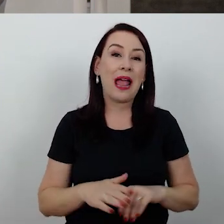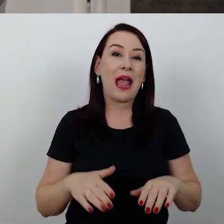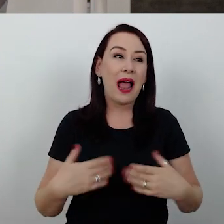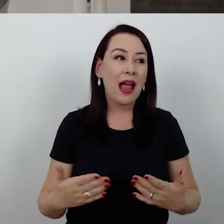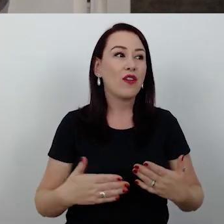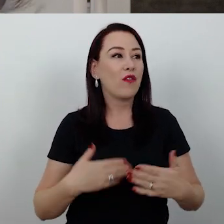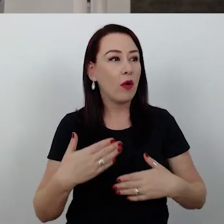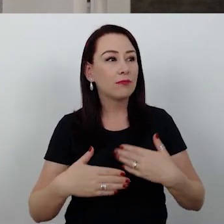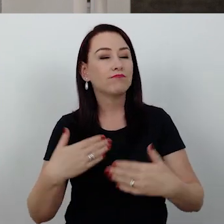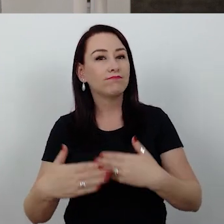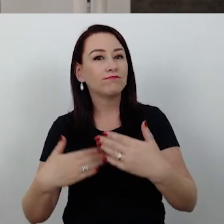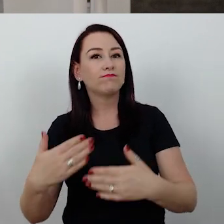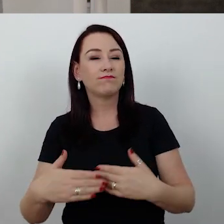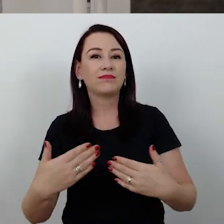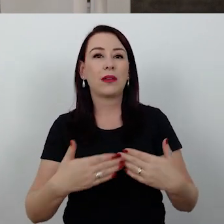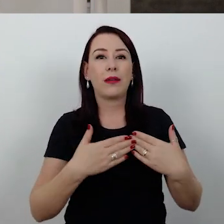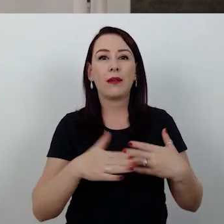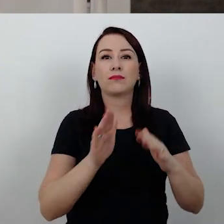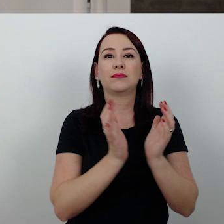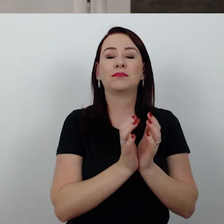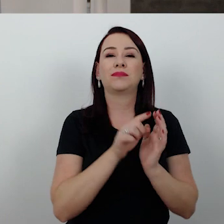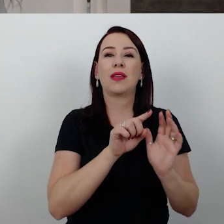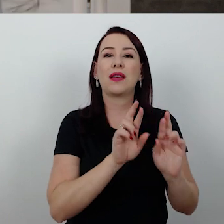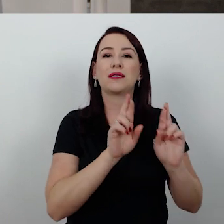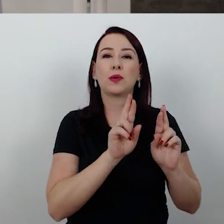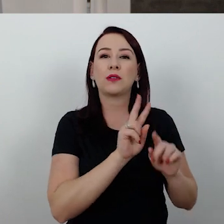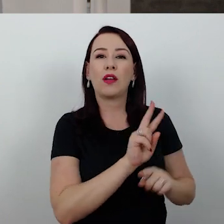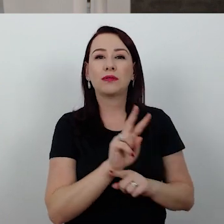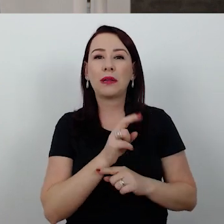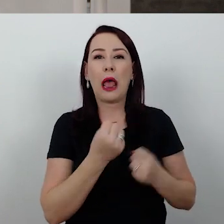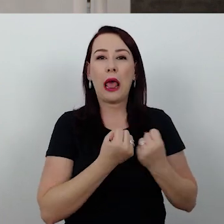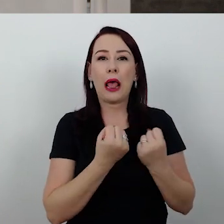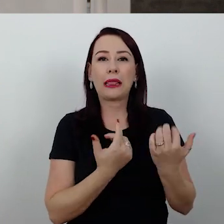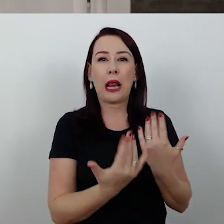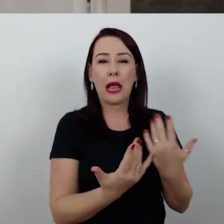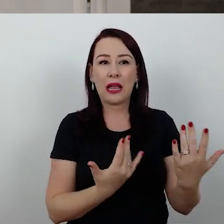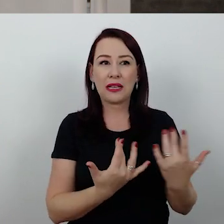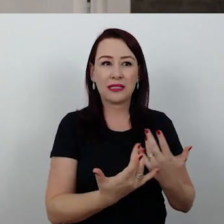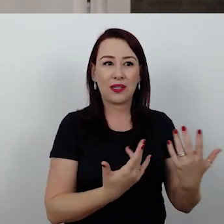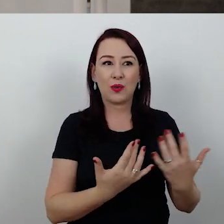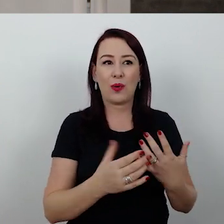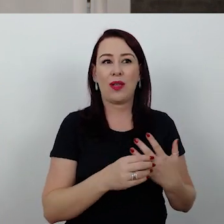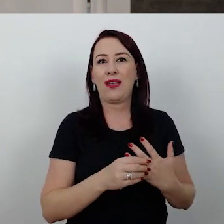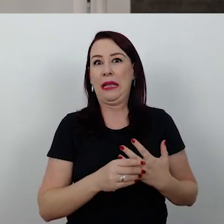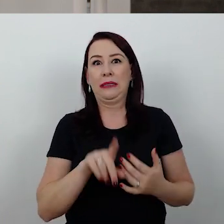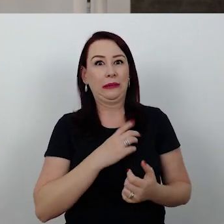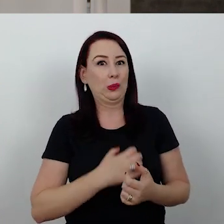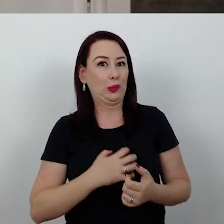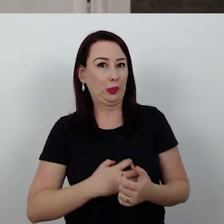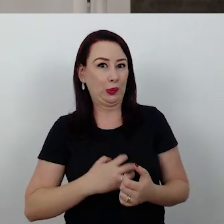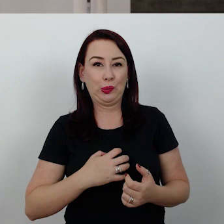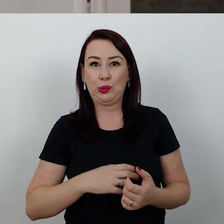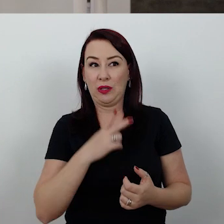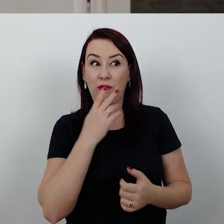estruturando desde assim da companhia de trânsito, né, que fez boneco de voodoo meu, porque eu cheguei e falei,